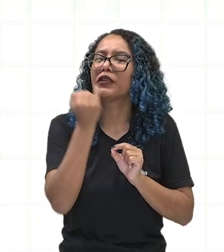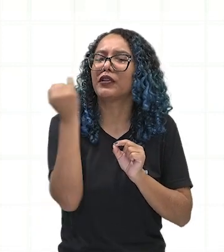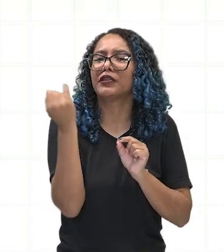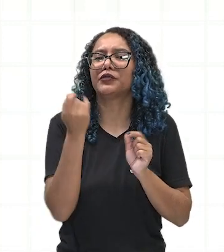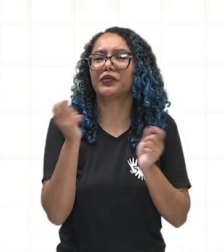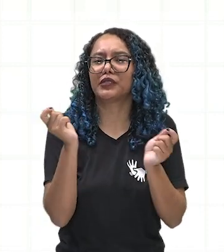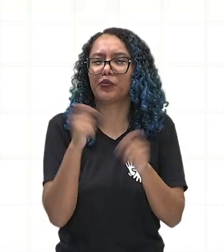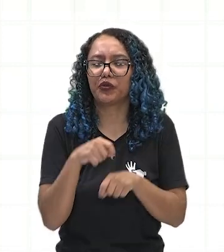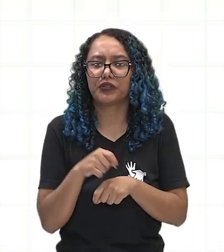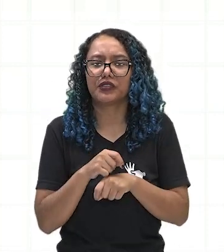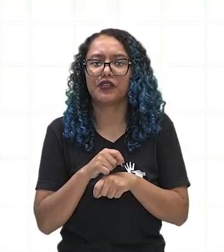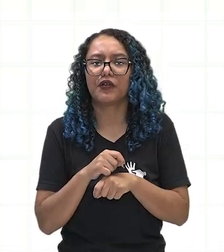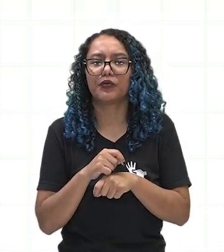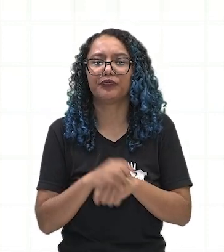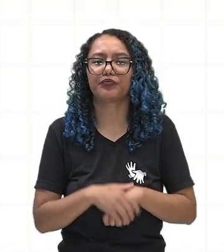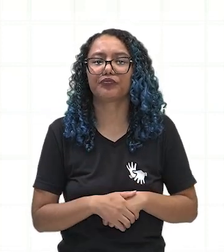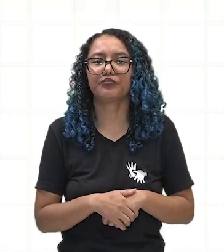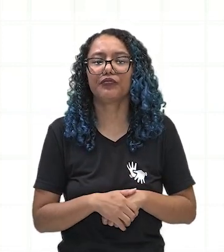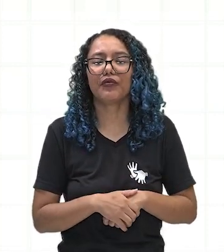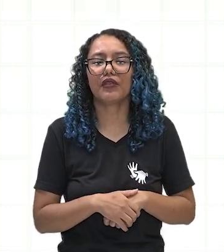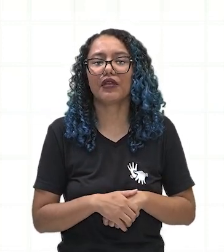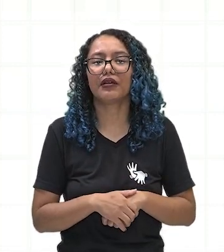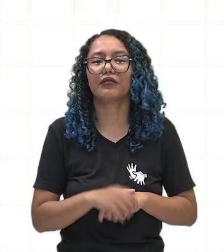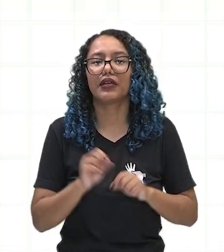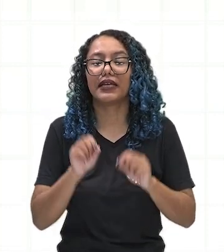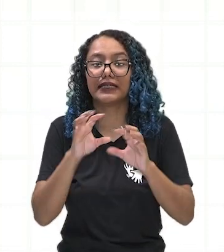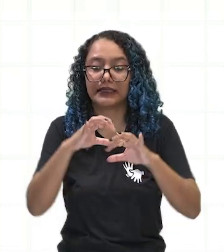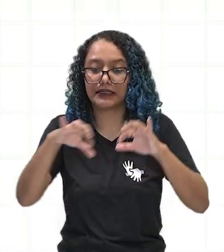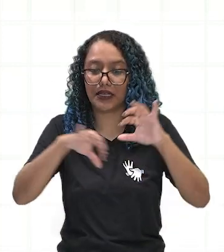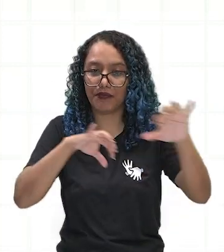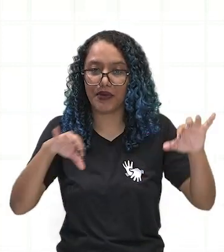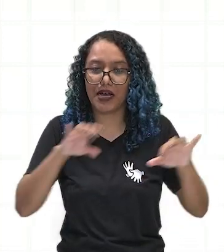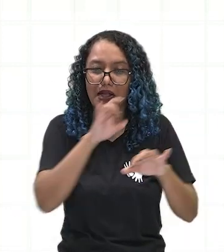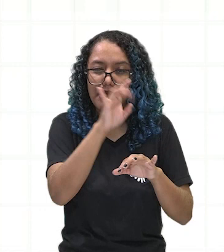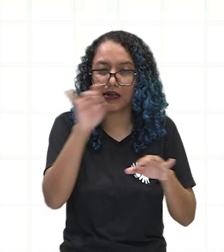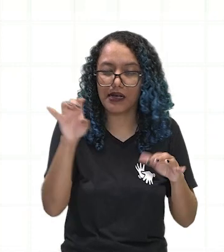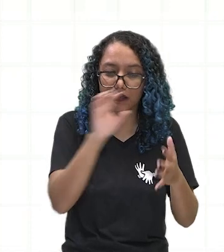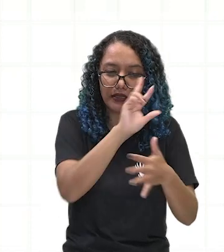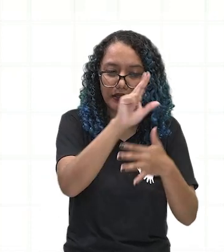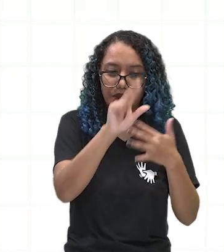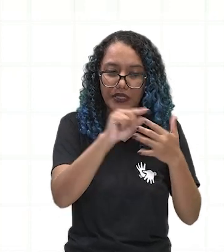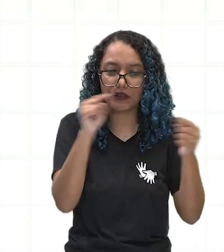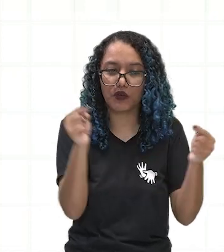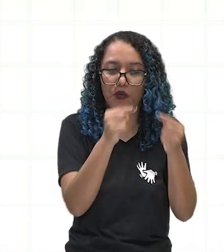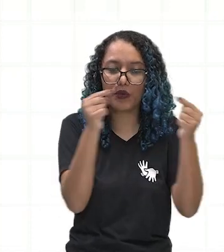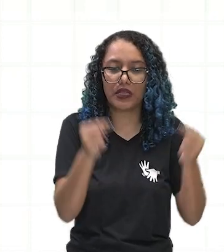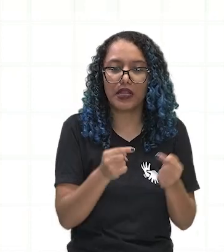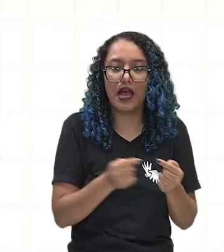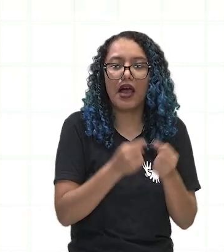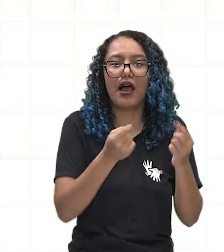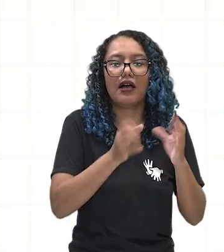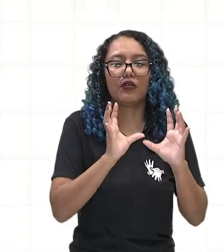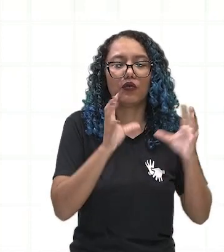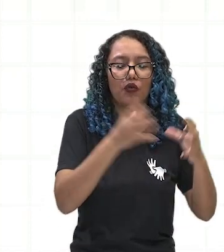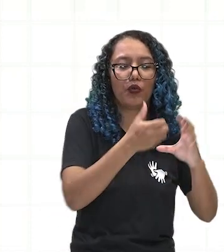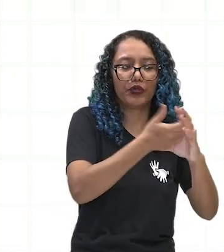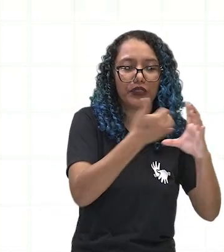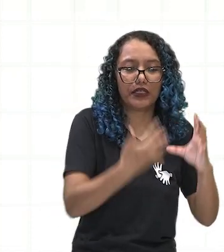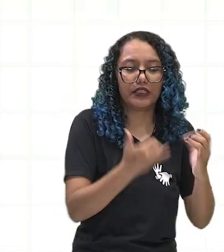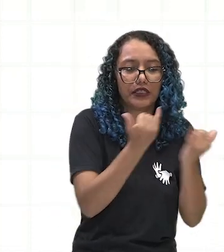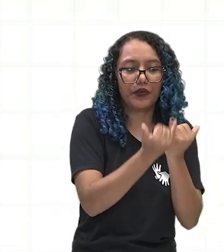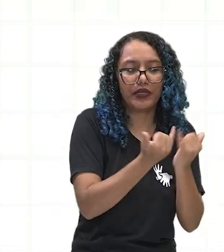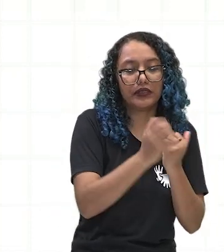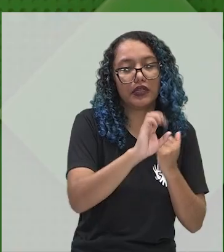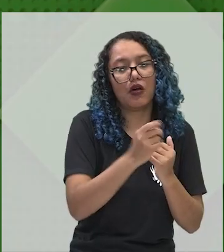consiga diferenciar as diferentes espécies, classificar cada um de acordo com as suas semelhanças ou com as